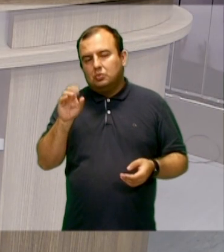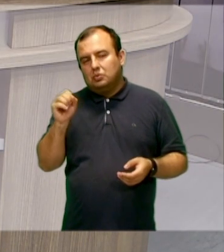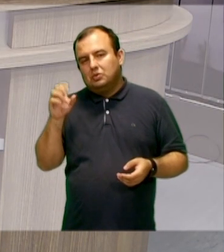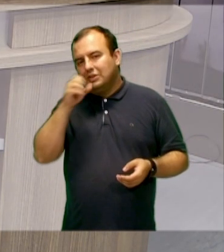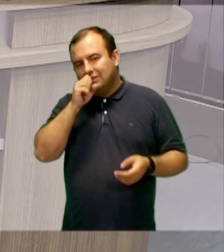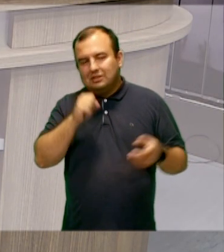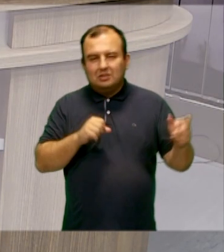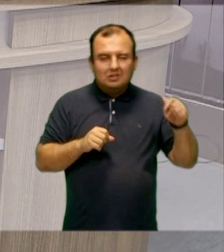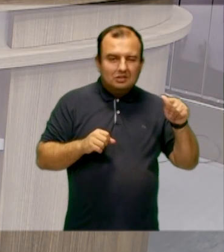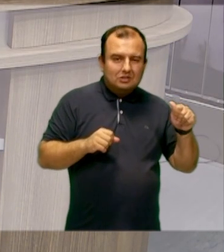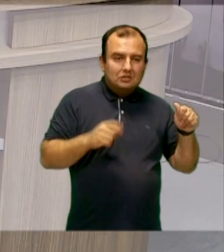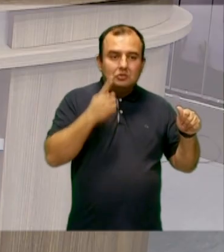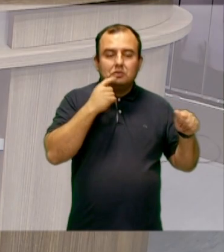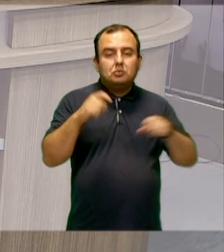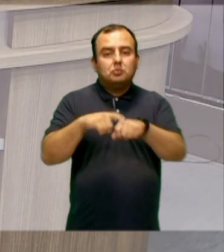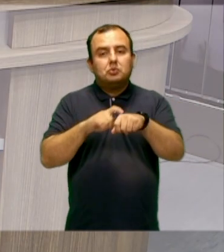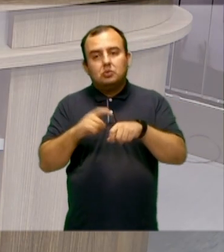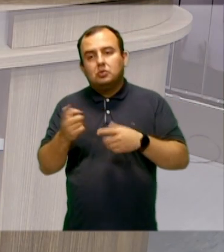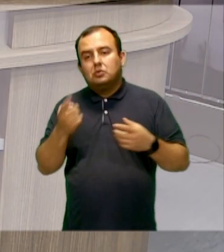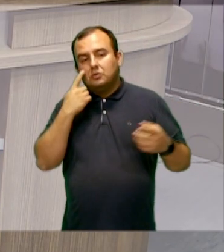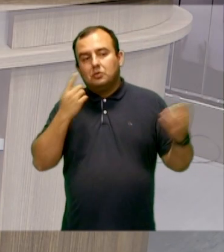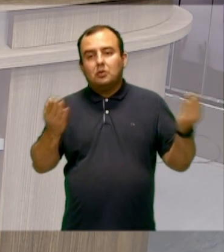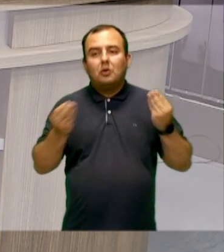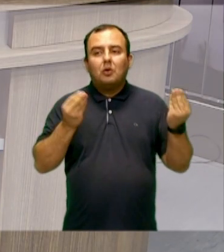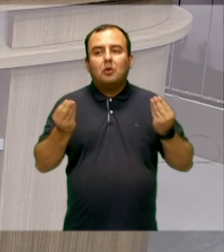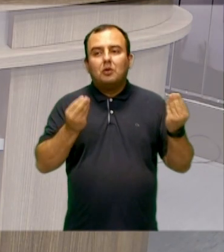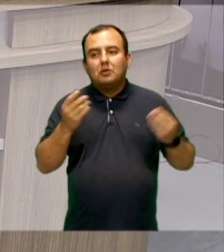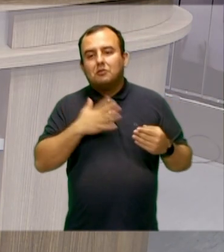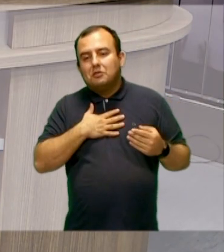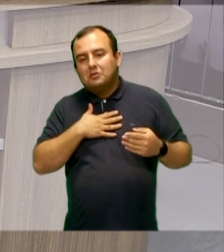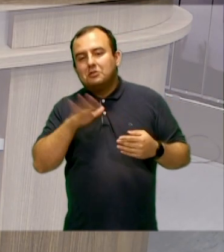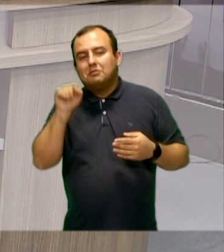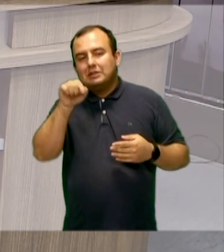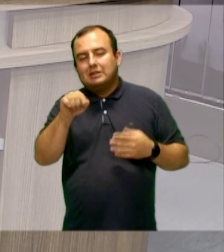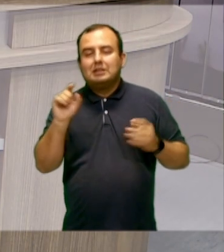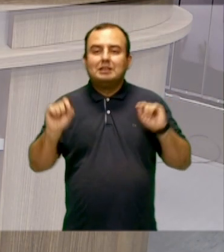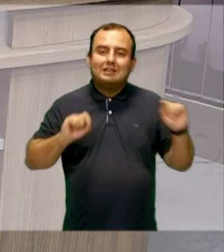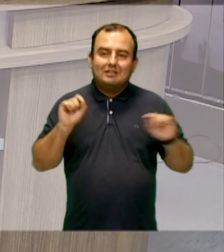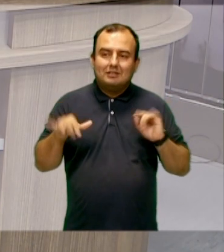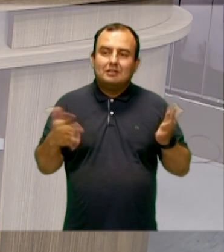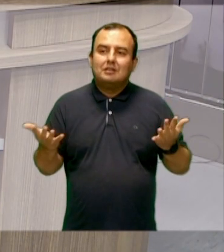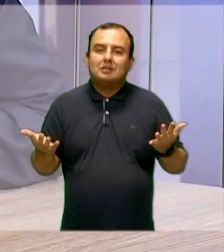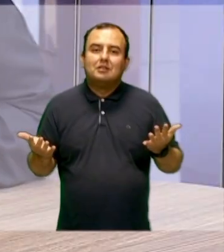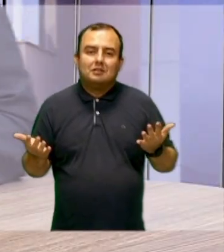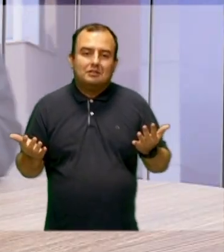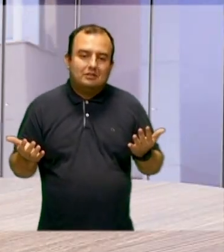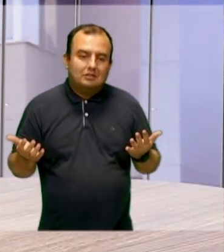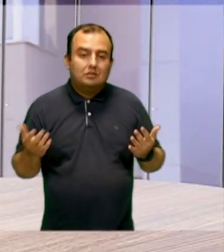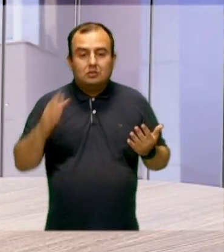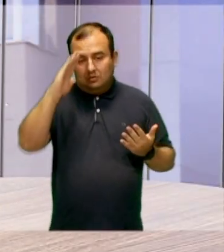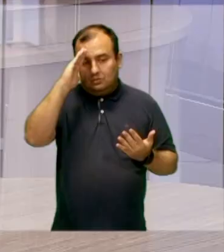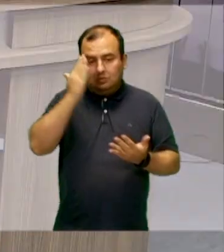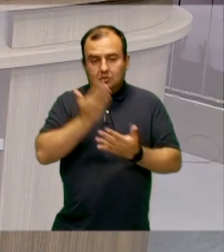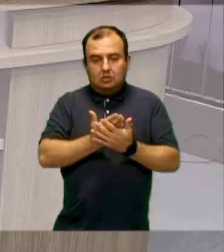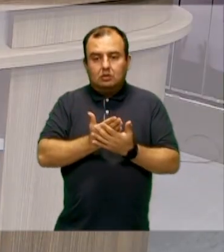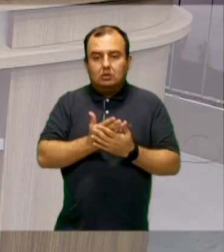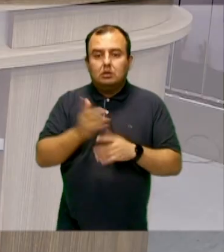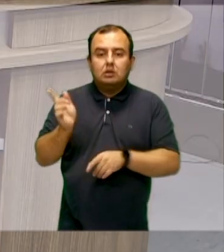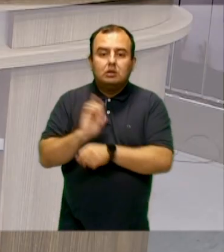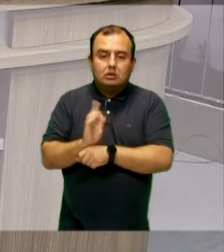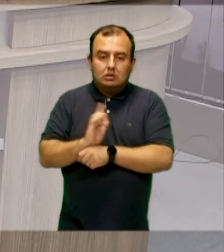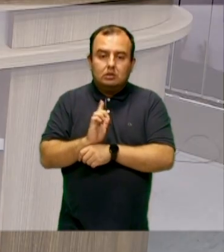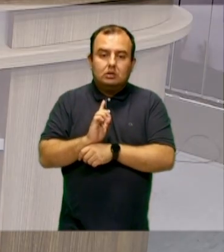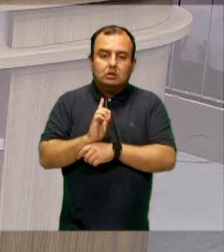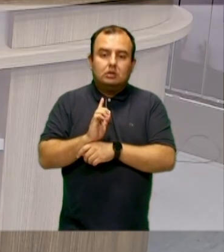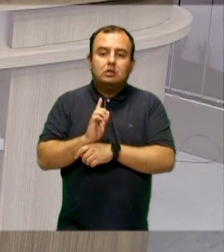vamos fazer um de morango. Então, vamos ter que convencer um outro aqui quem é que vai gostar do suco de morango. Né? Então, eu acredito nisso e essa gestão também,